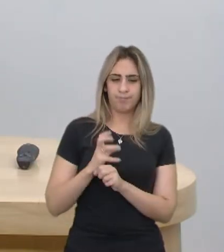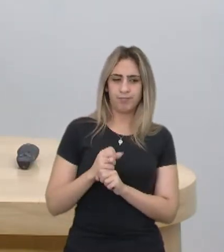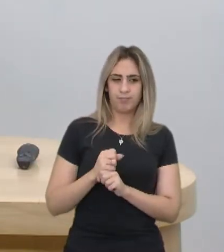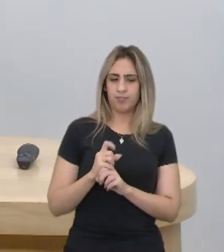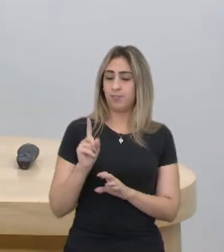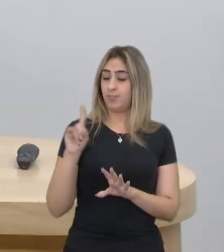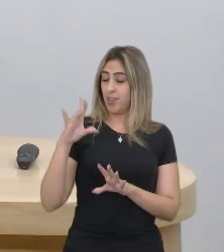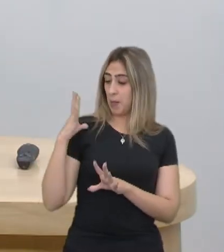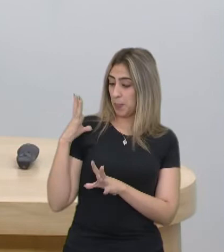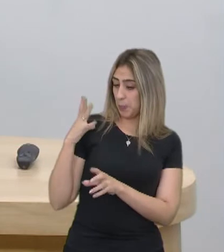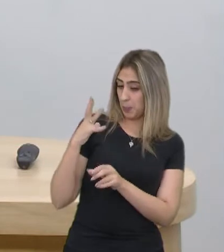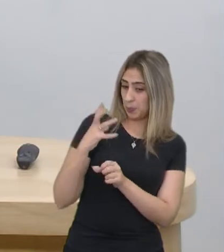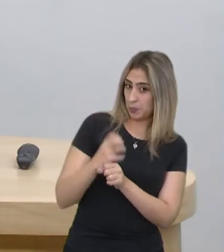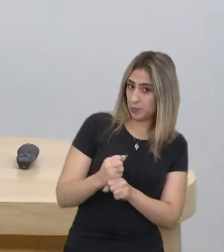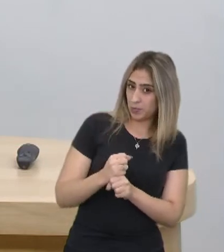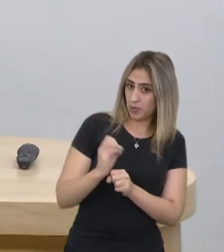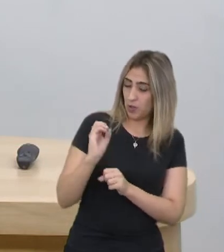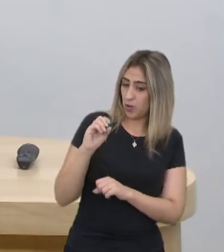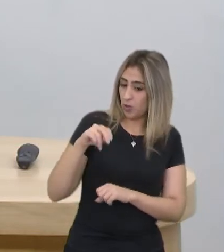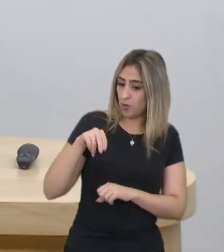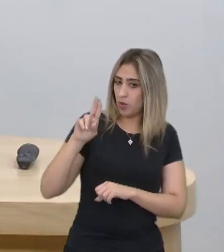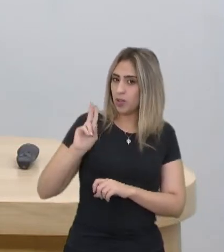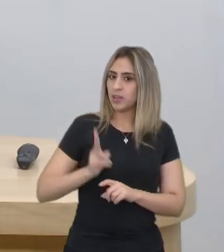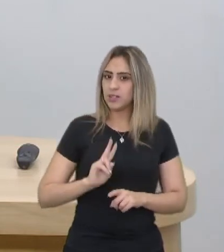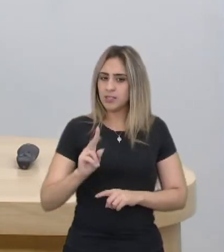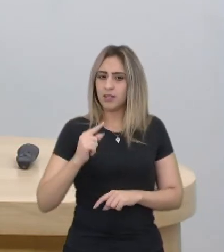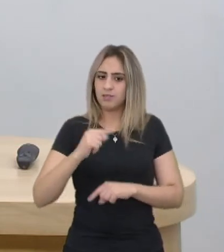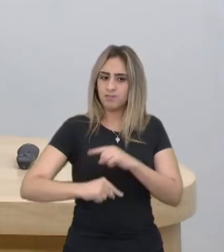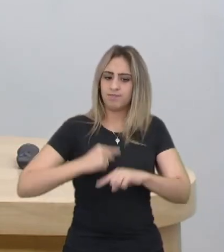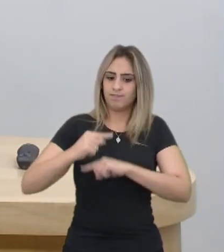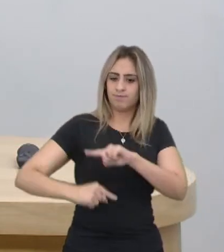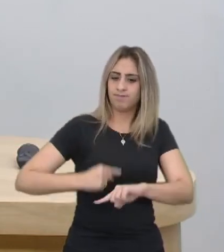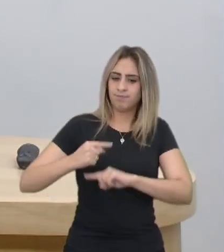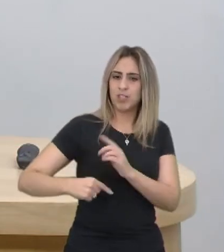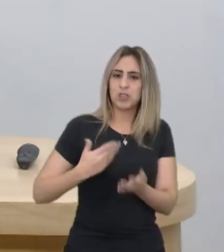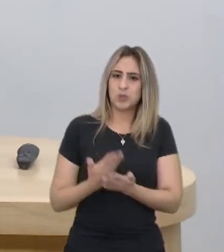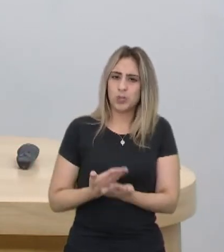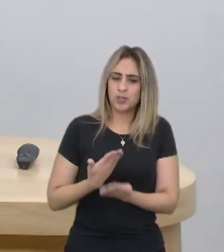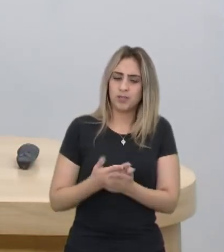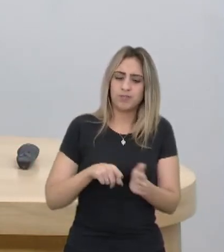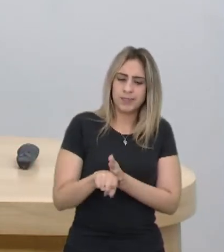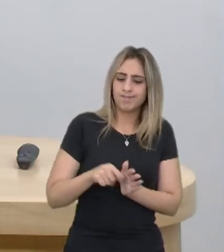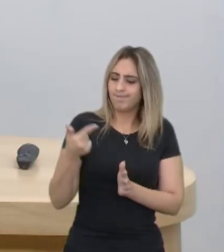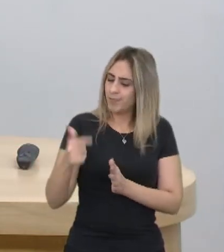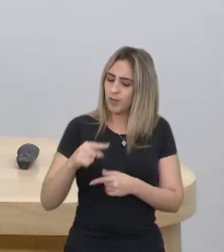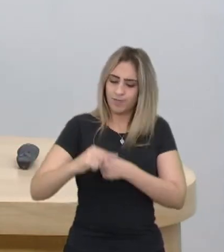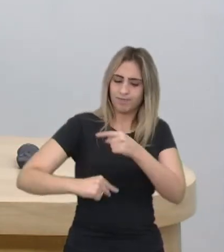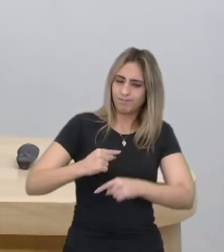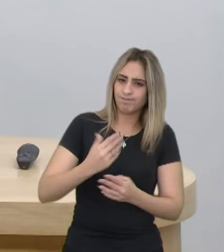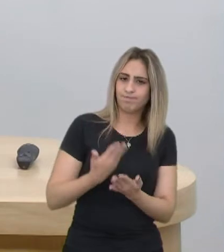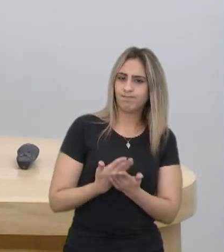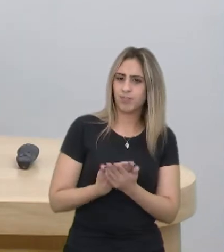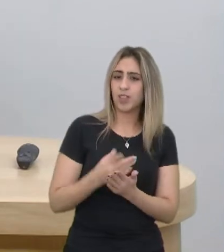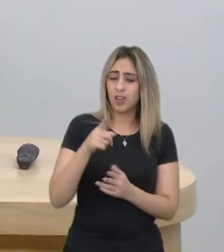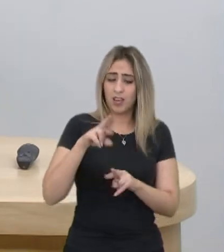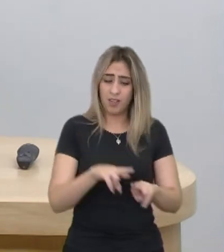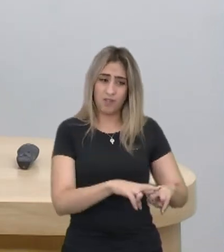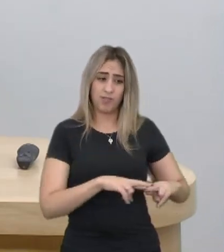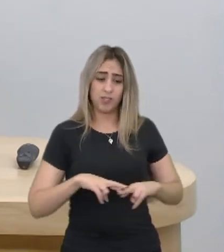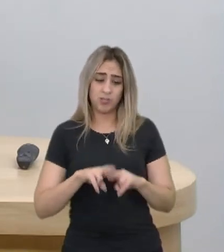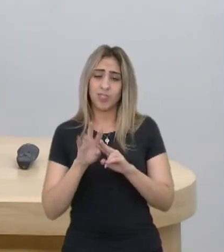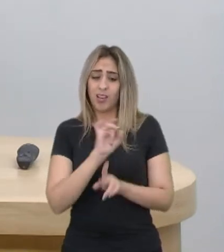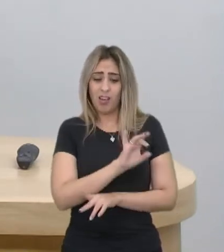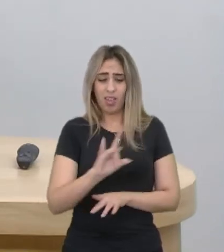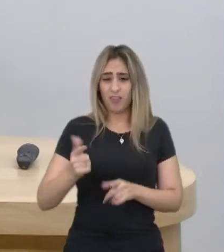Esses cálculos da ONU, eles estão sempre sendo revistos, né? E essas revisões vão trazendo cada